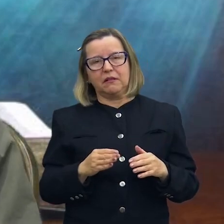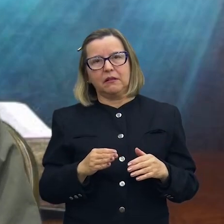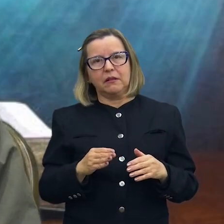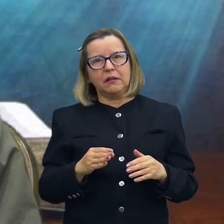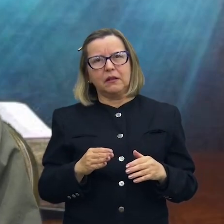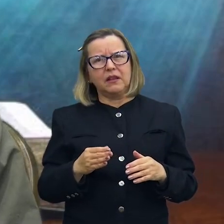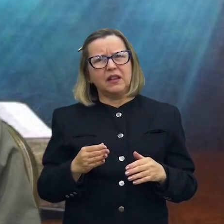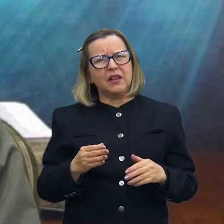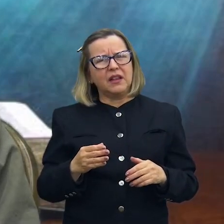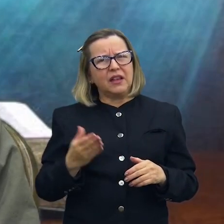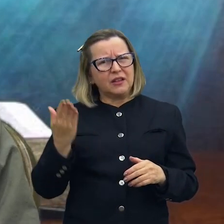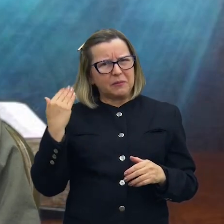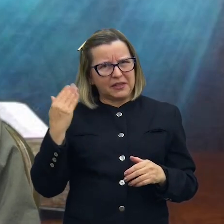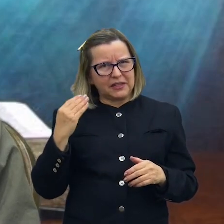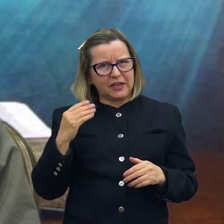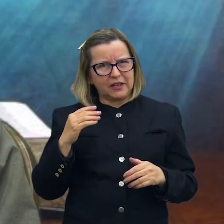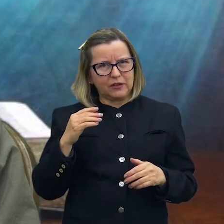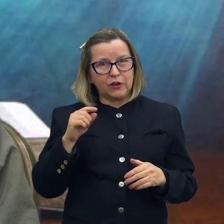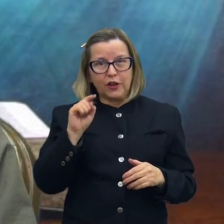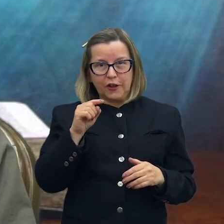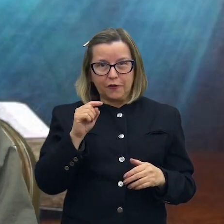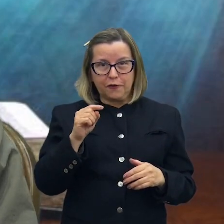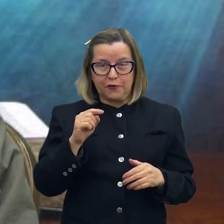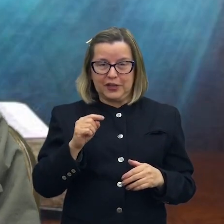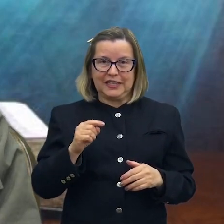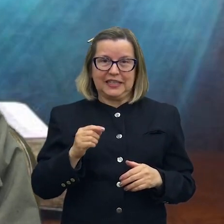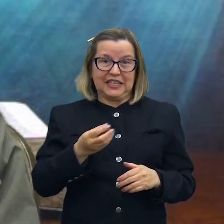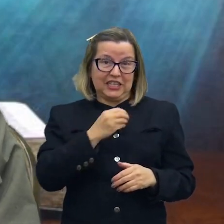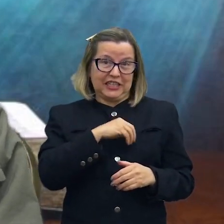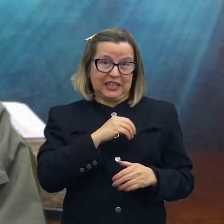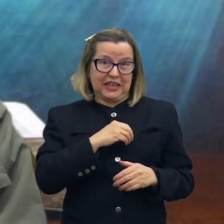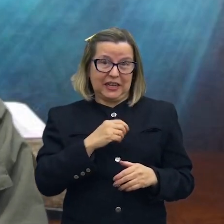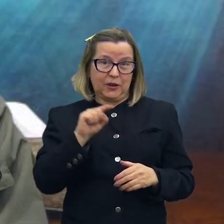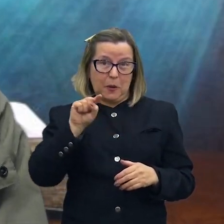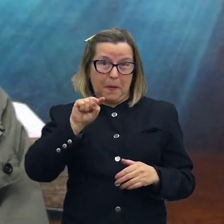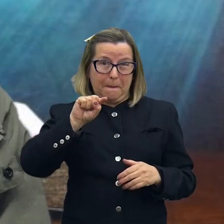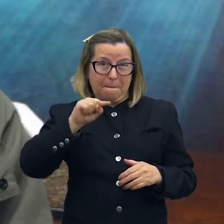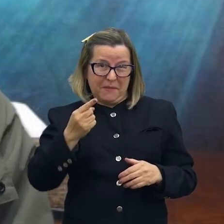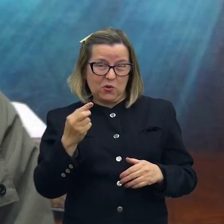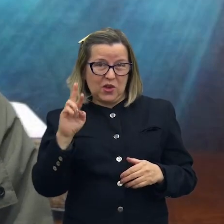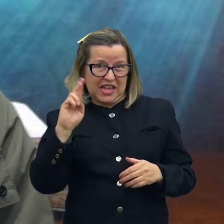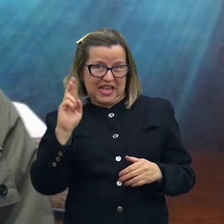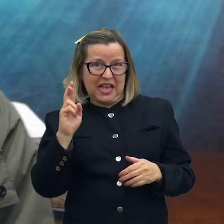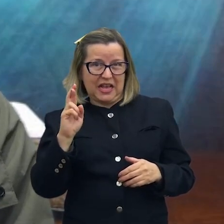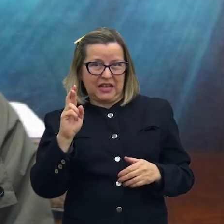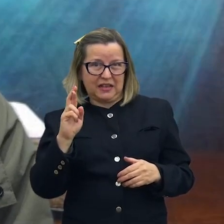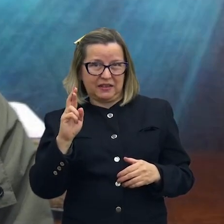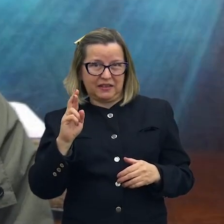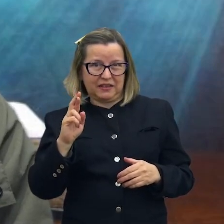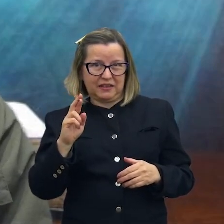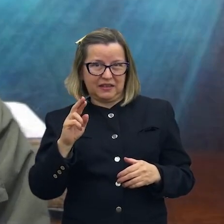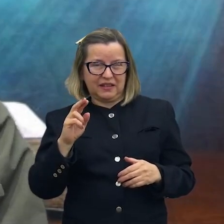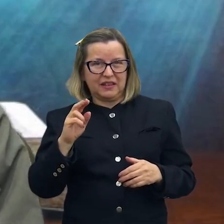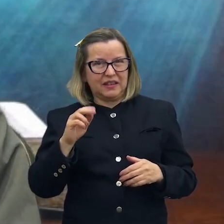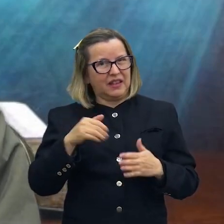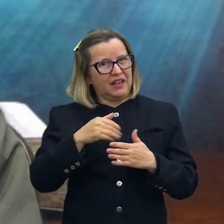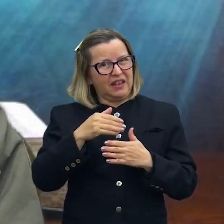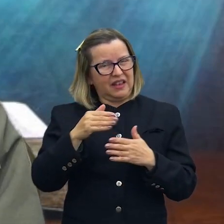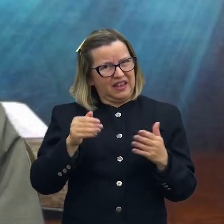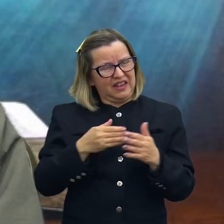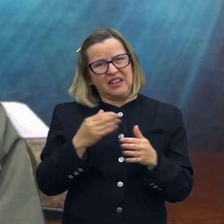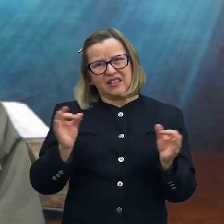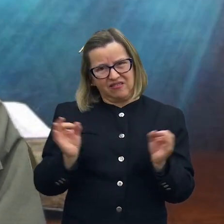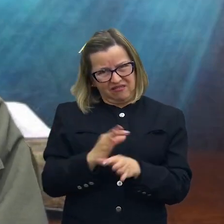ganhava R$1.000, dava? Não dava. Quando você ganhava R$2.000, dava? Também não